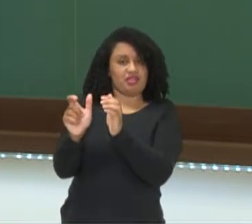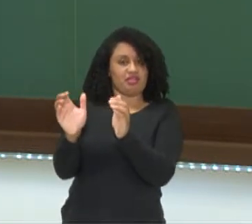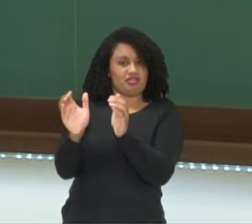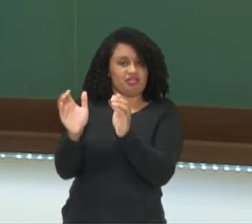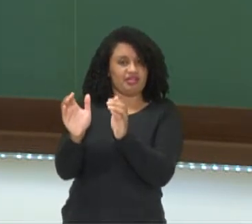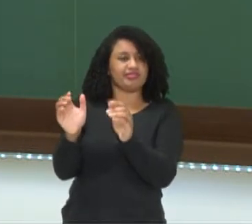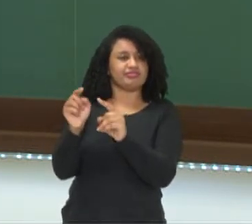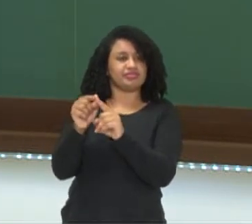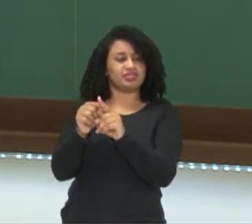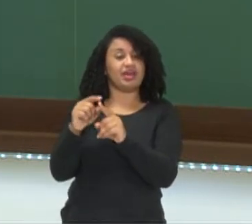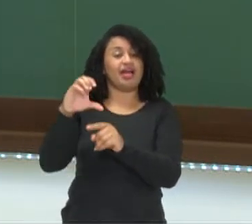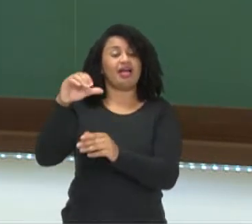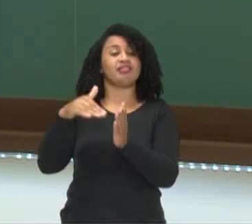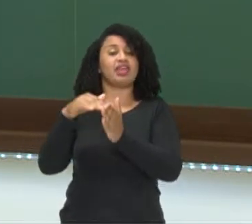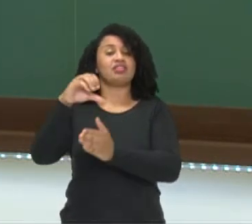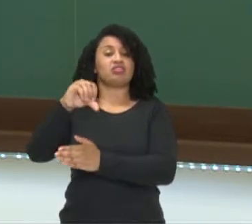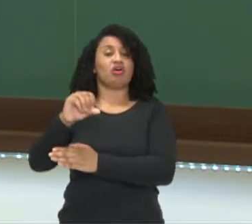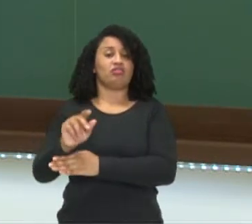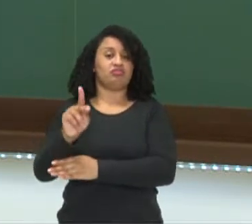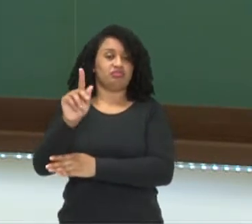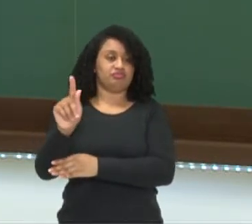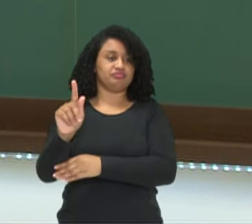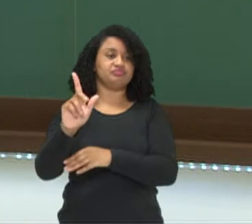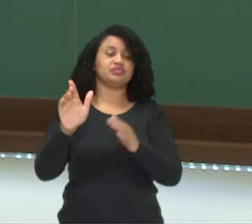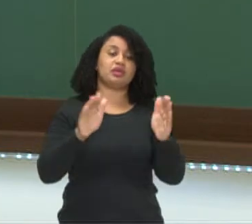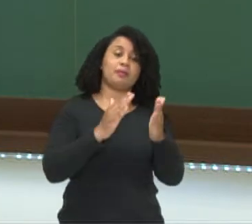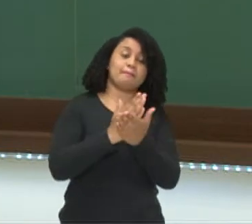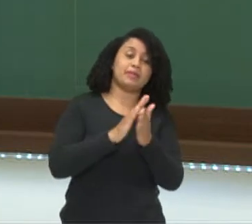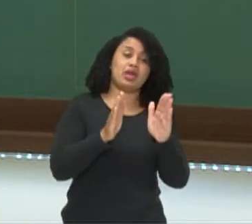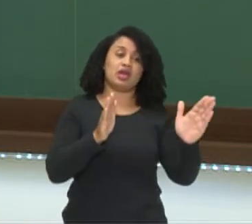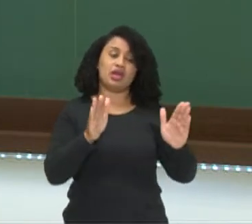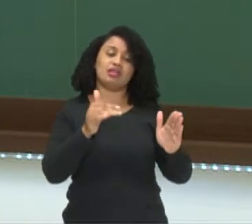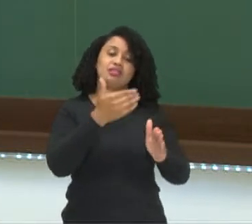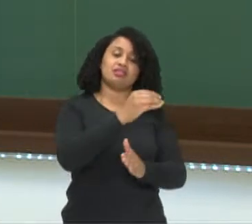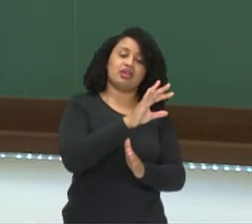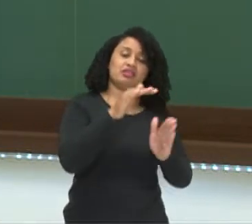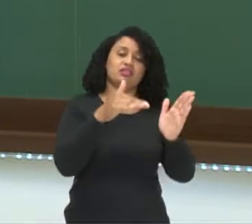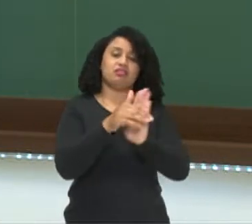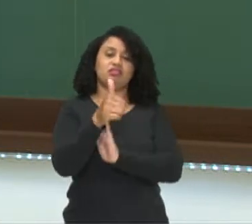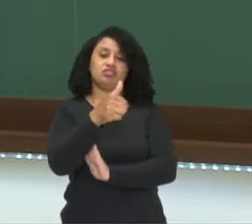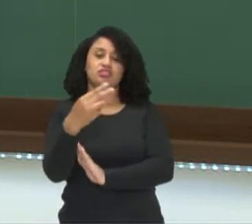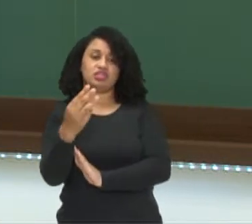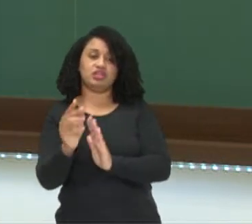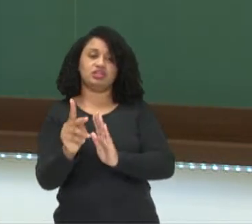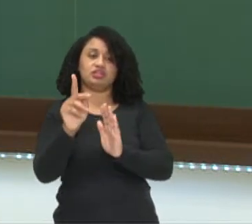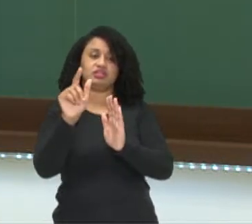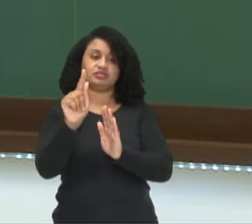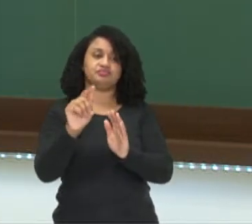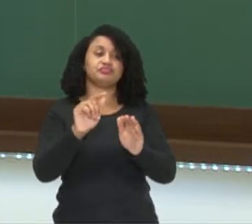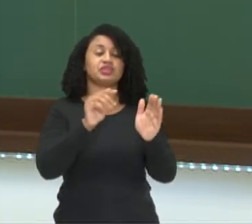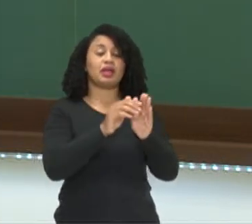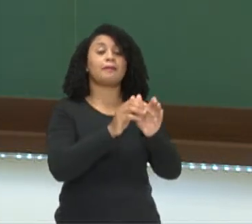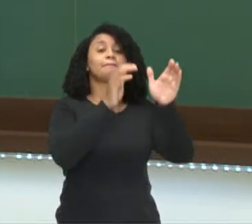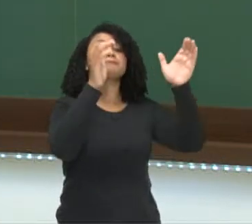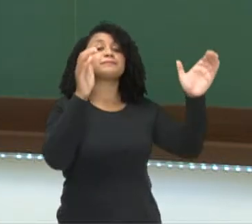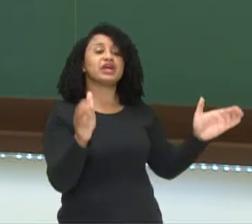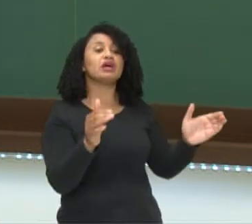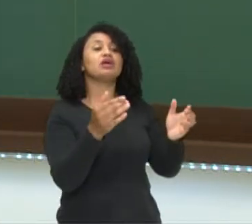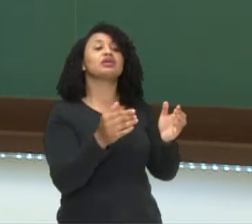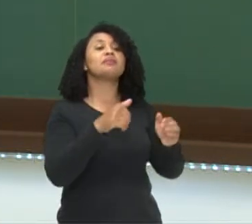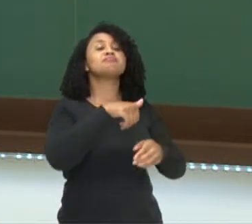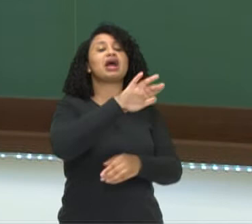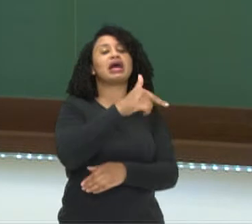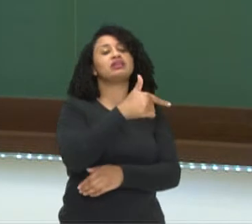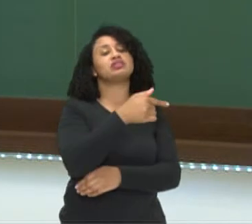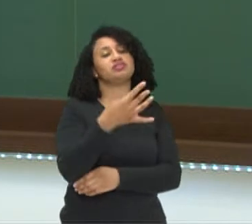pequeno porte vão até 9 quilos, de médio porte de 10 a 23 quilos e considerado de grande porte